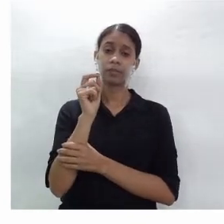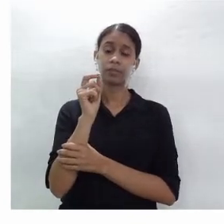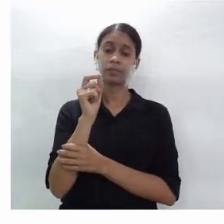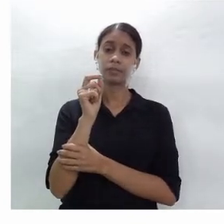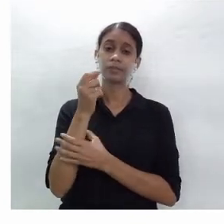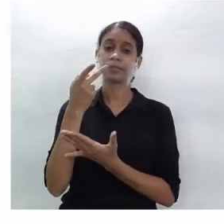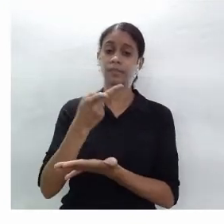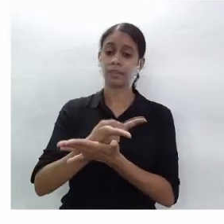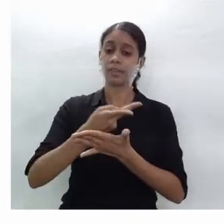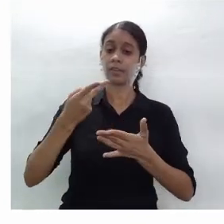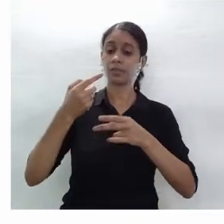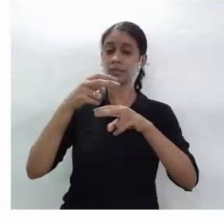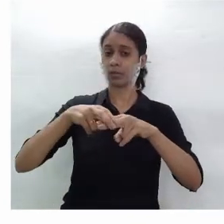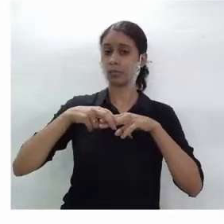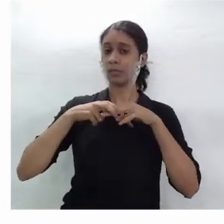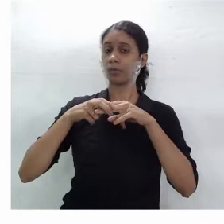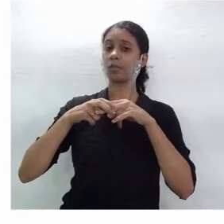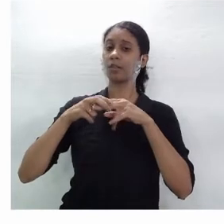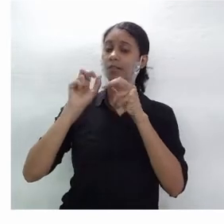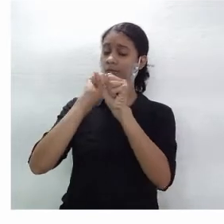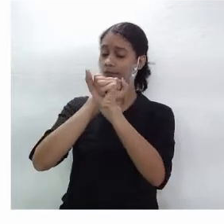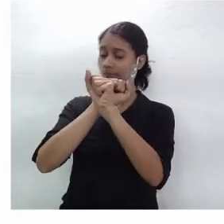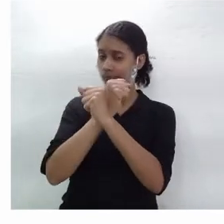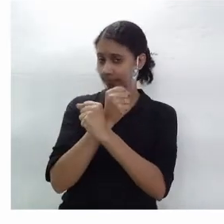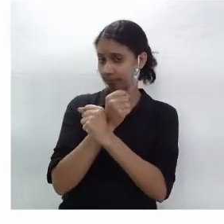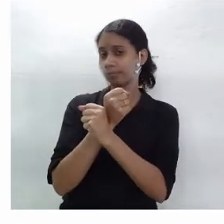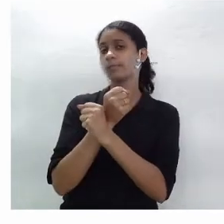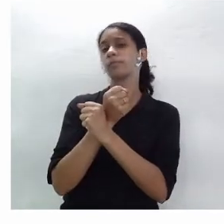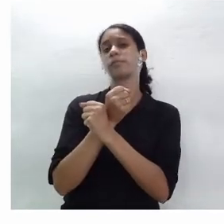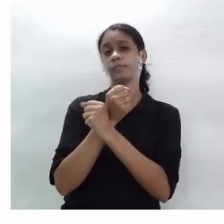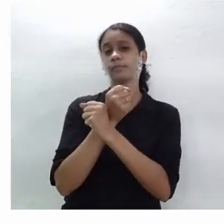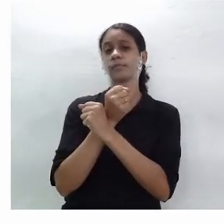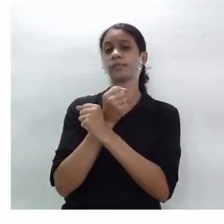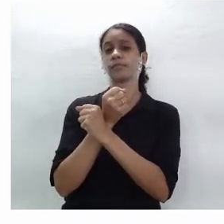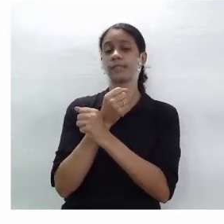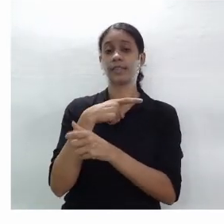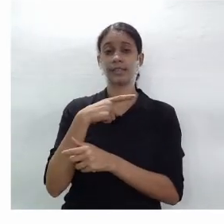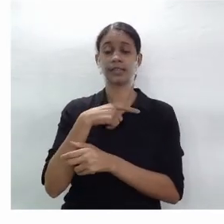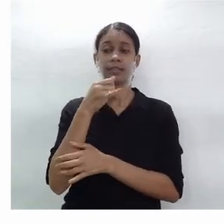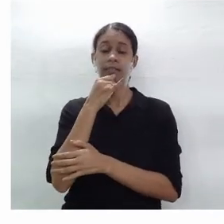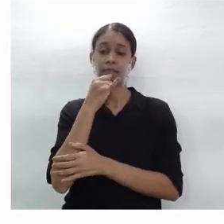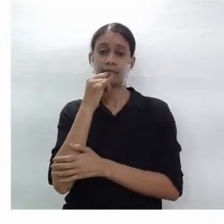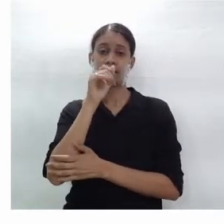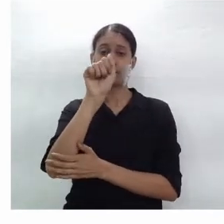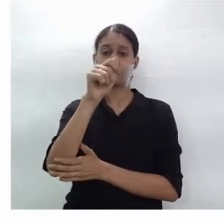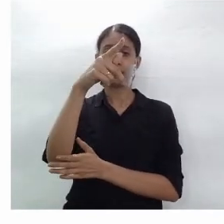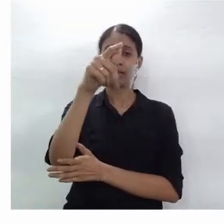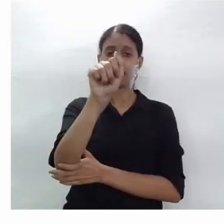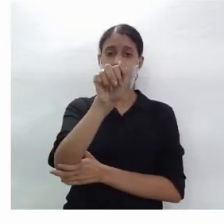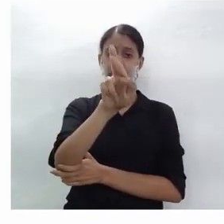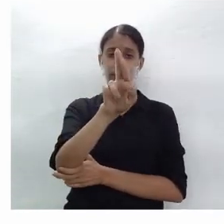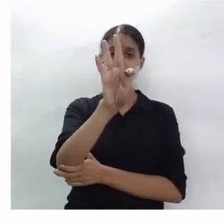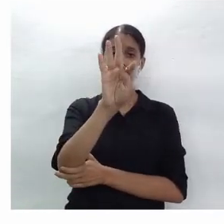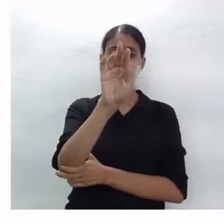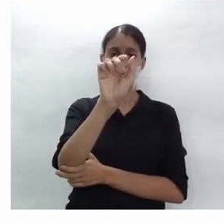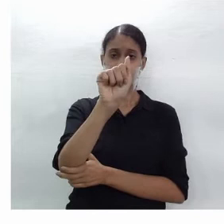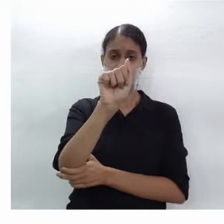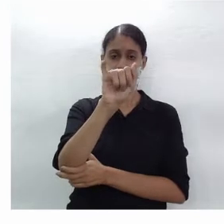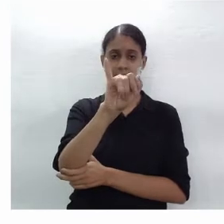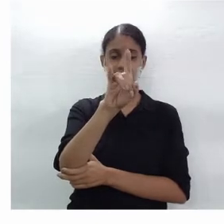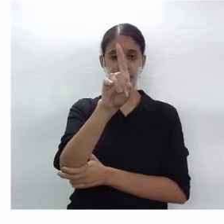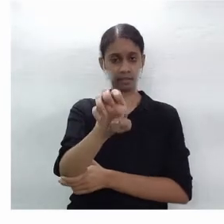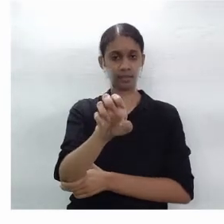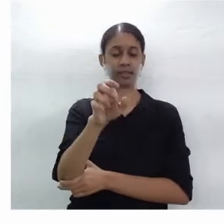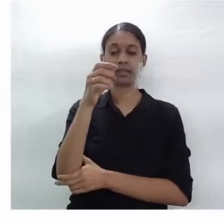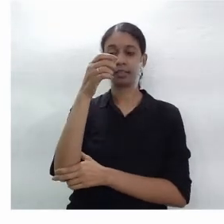exploração do regime escravo. E nós temos aí também a relação do apartheid na África do Sul. Tá? Então, ela